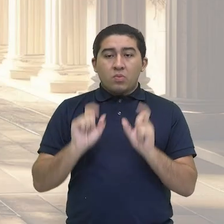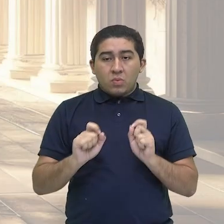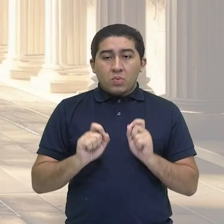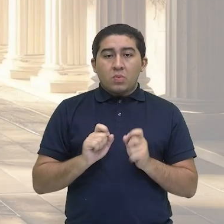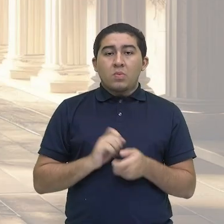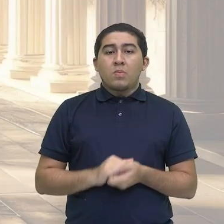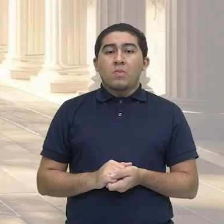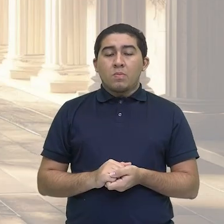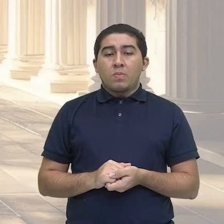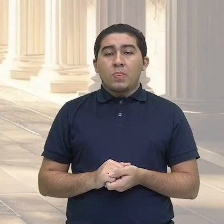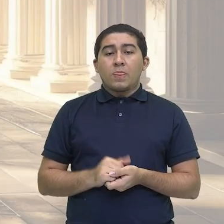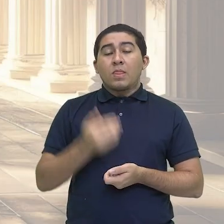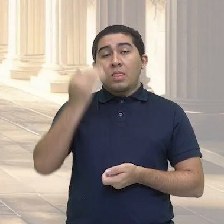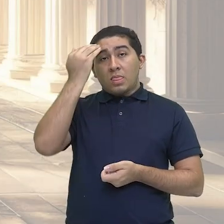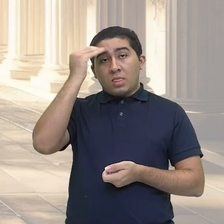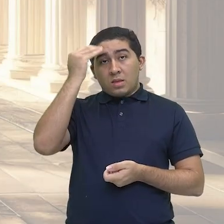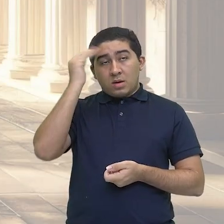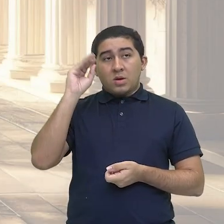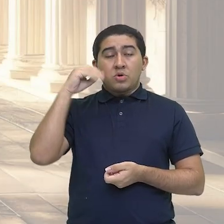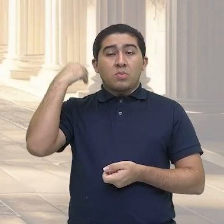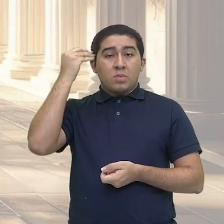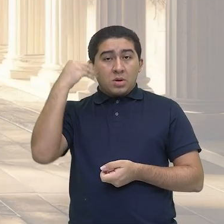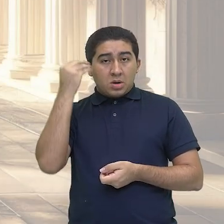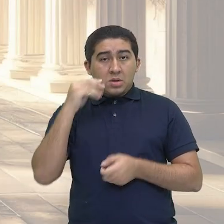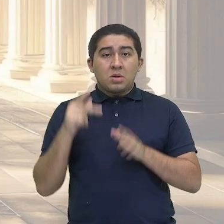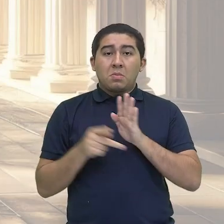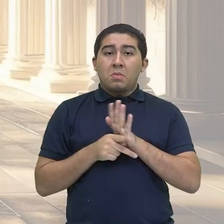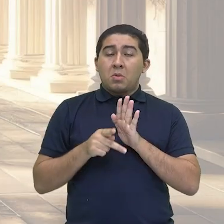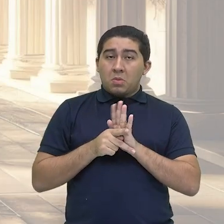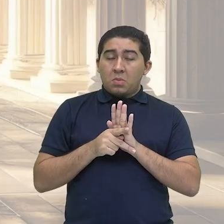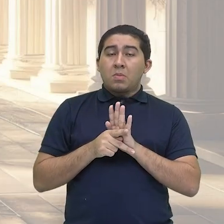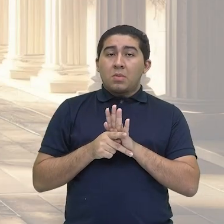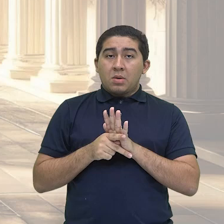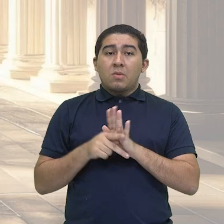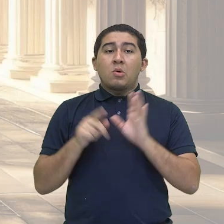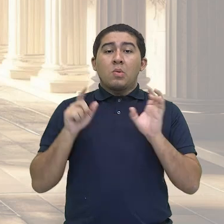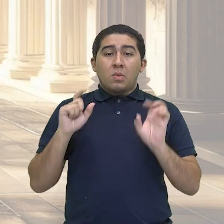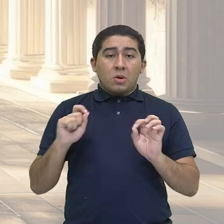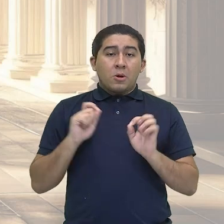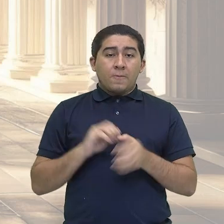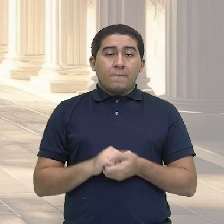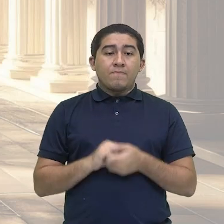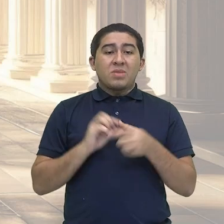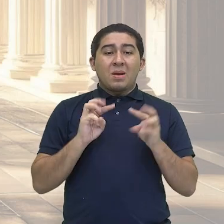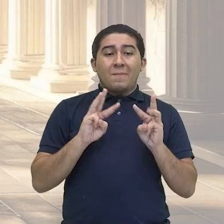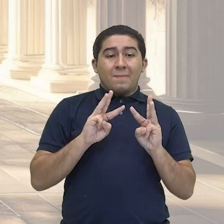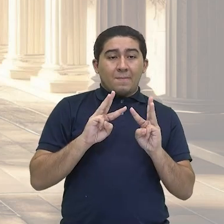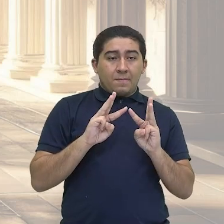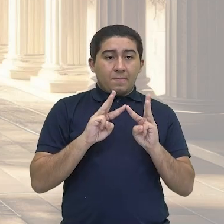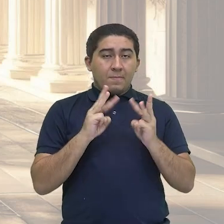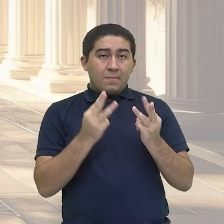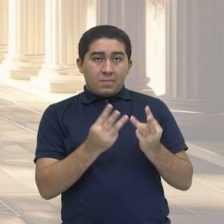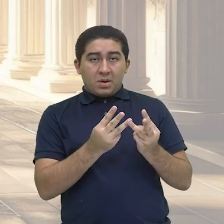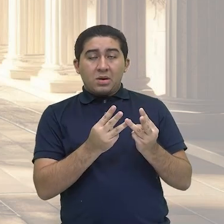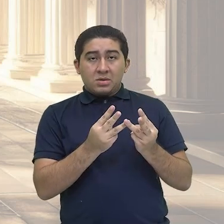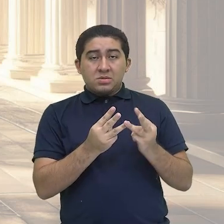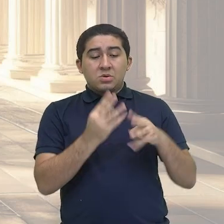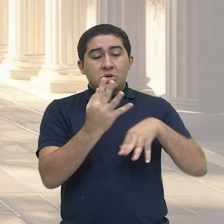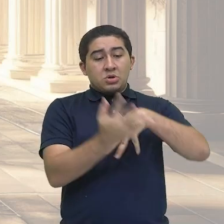através de experimentos específicos, que a massa dos